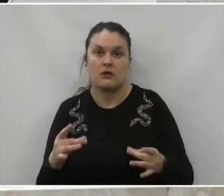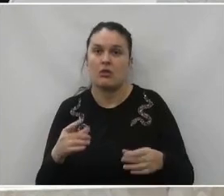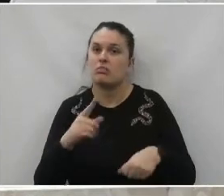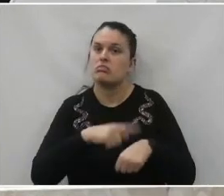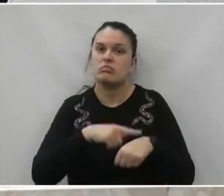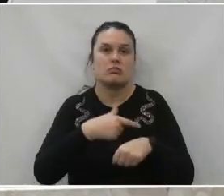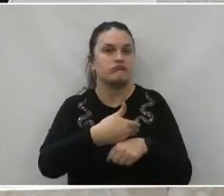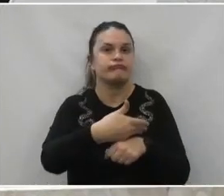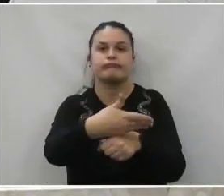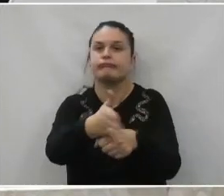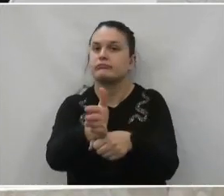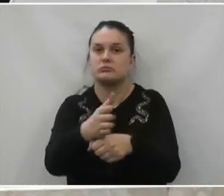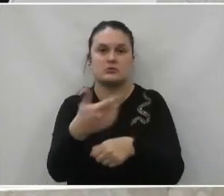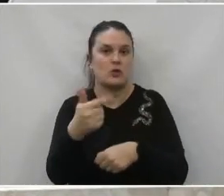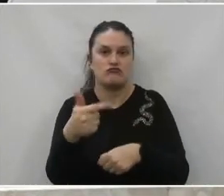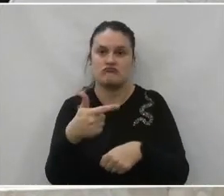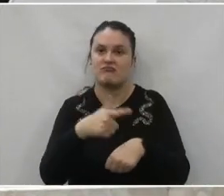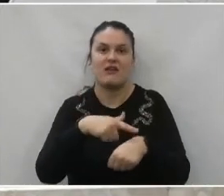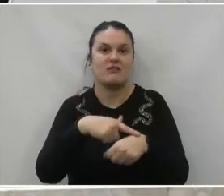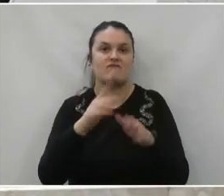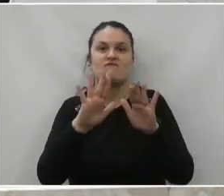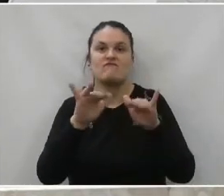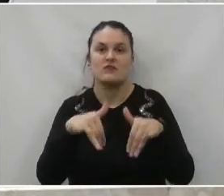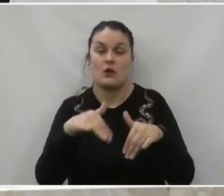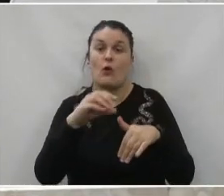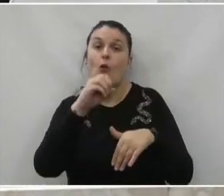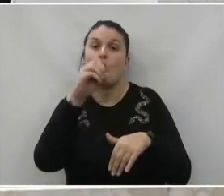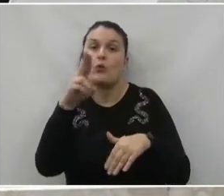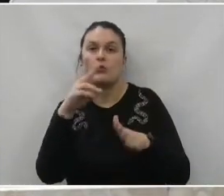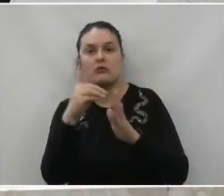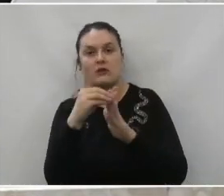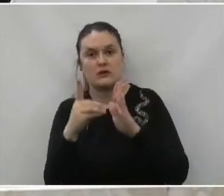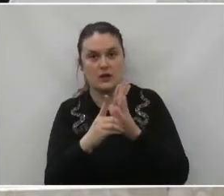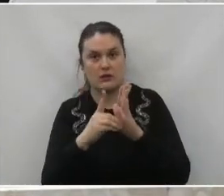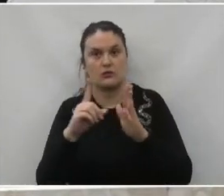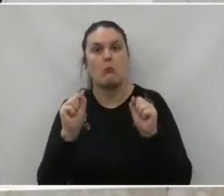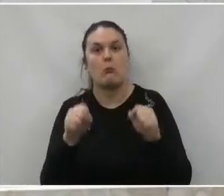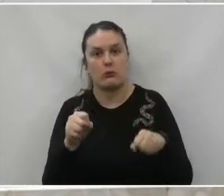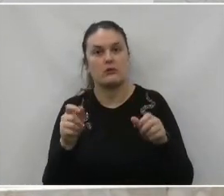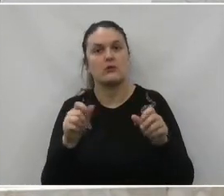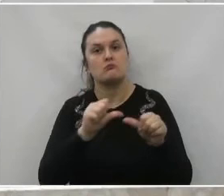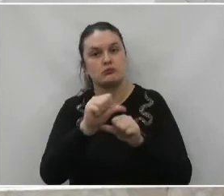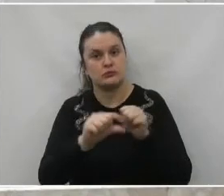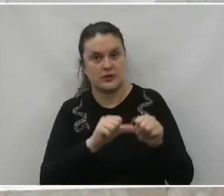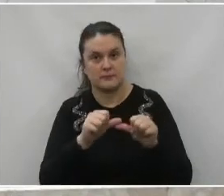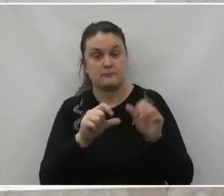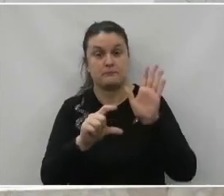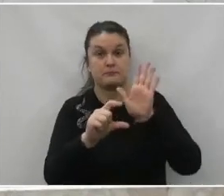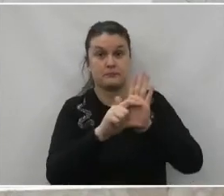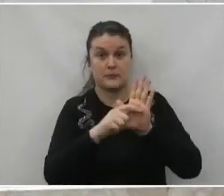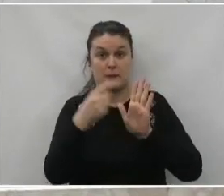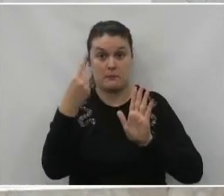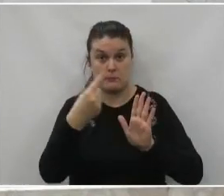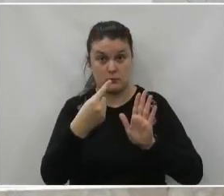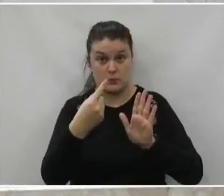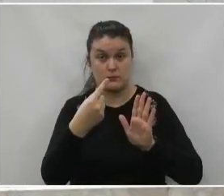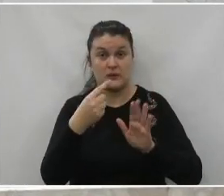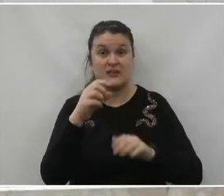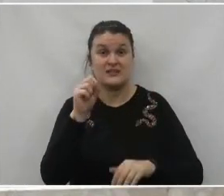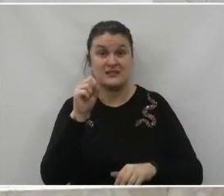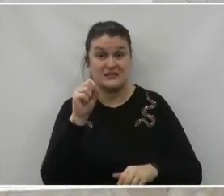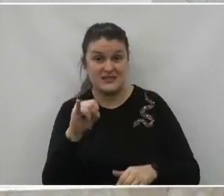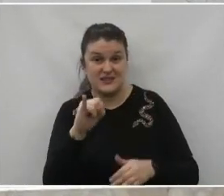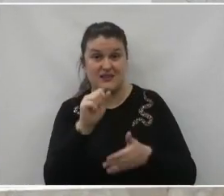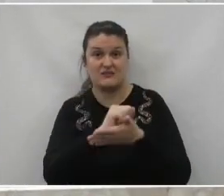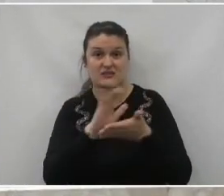tempo indeterminado, ou decreto posterior que revogue esta norma. Parágrafo único. Caso a atividade